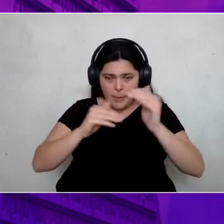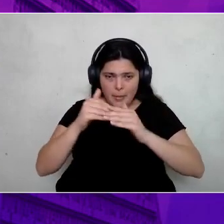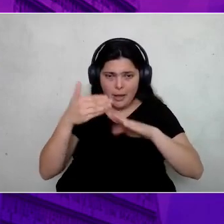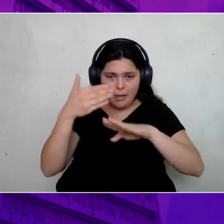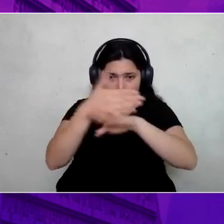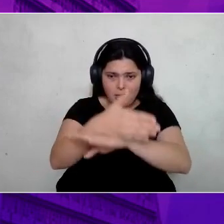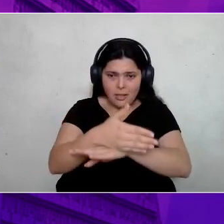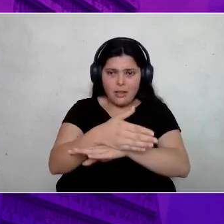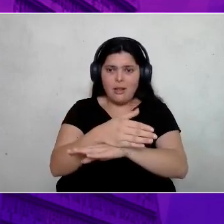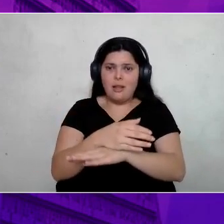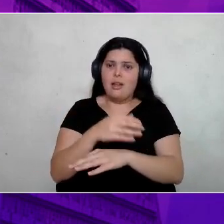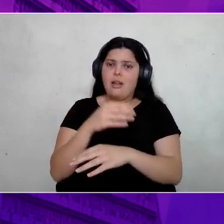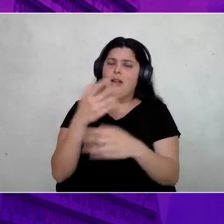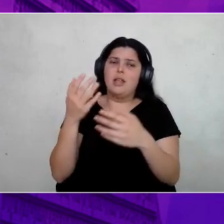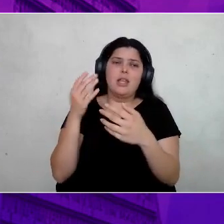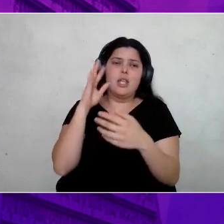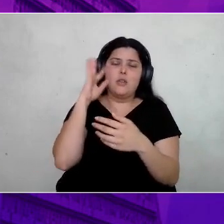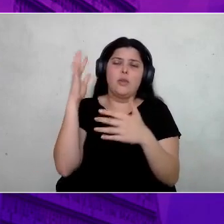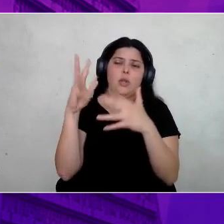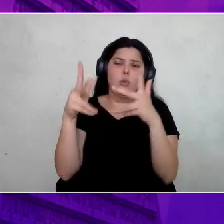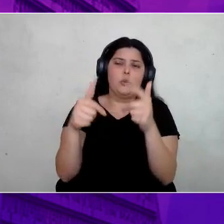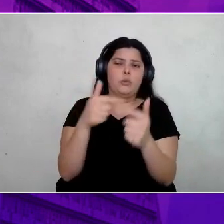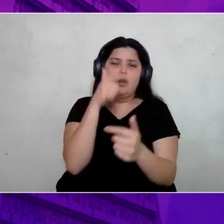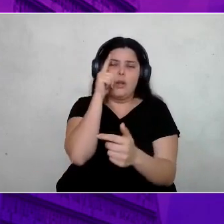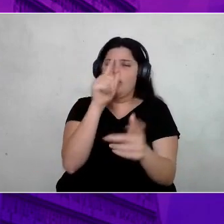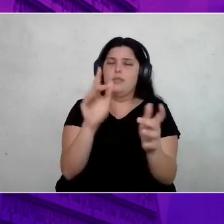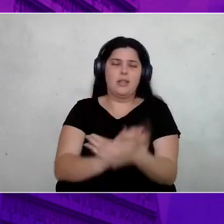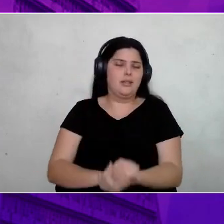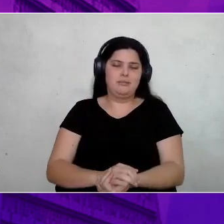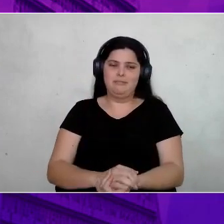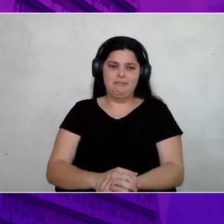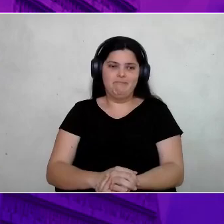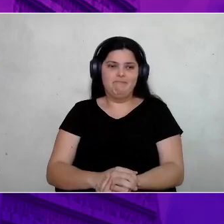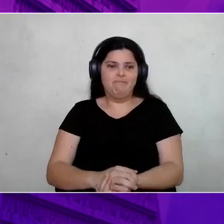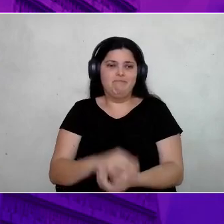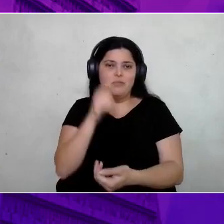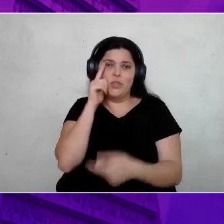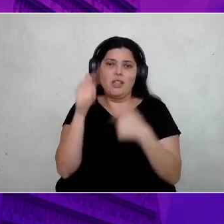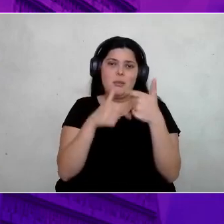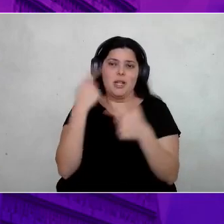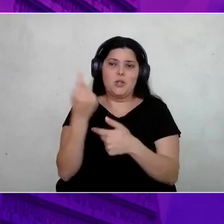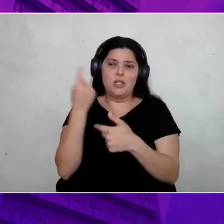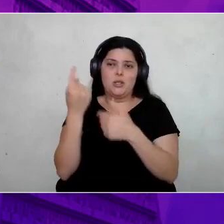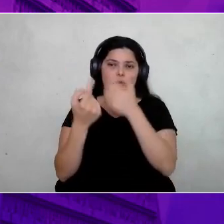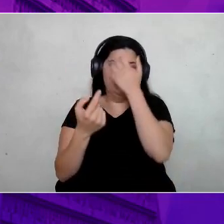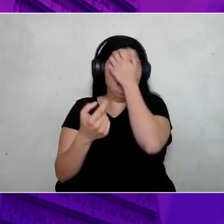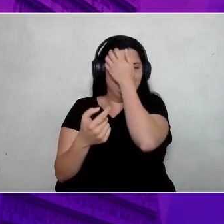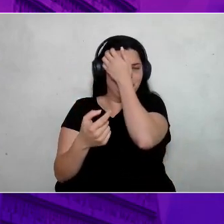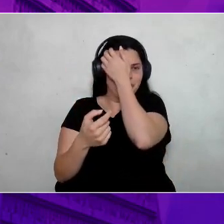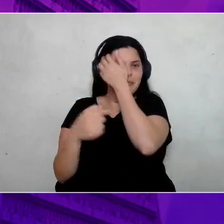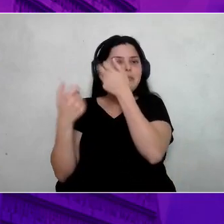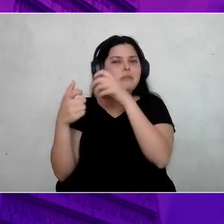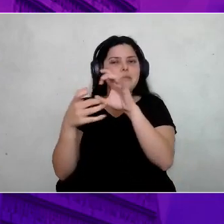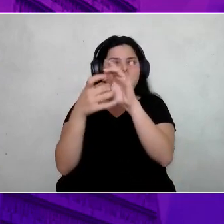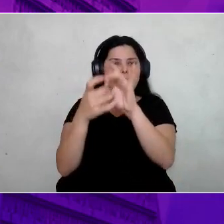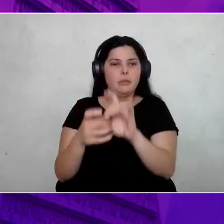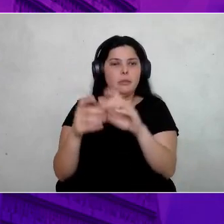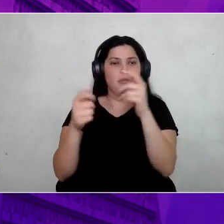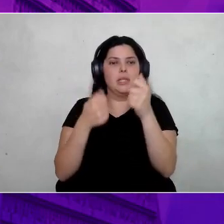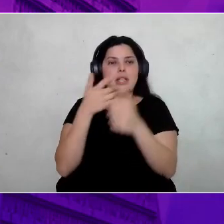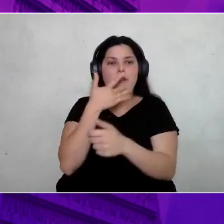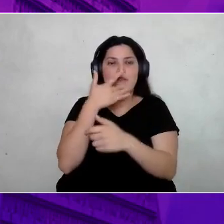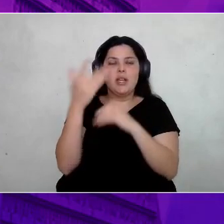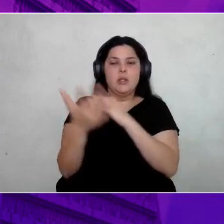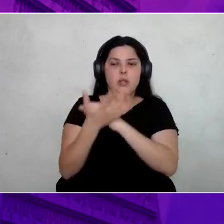de Rambo lá para resolver tudo. Não é assim que funciona. Ninguém trabalha sozinho. Então, busquem alianças, busquem facilitar as